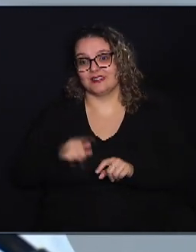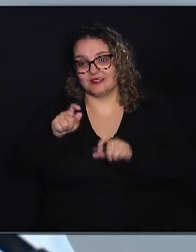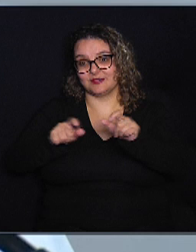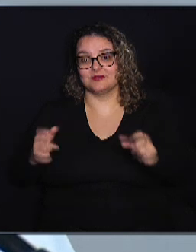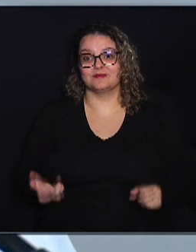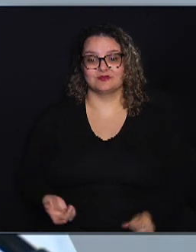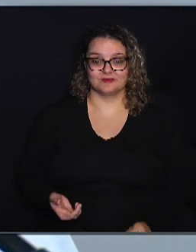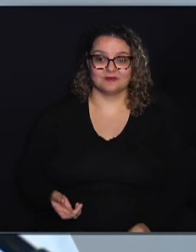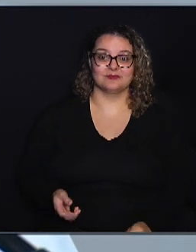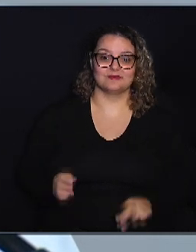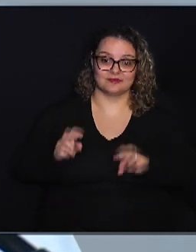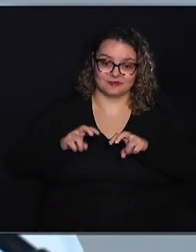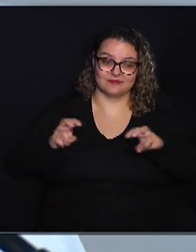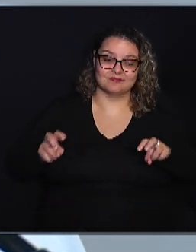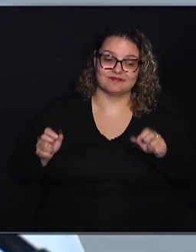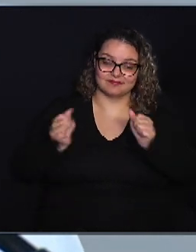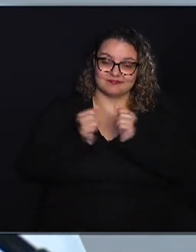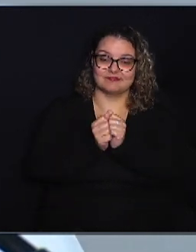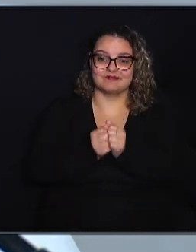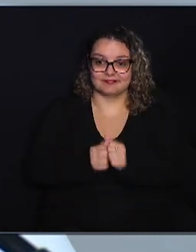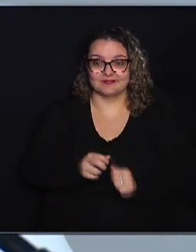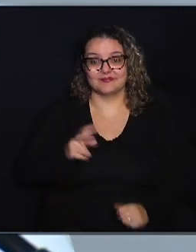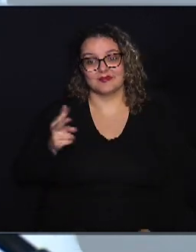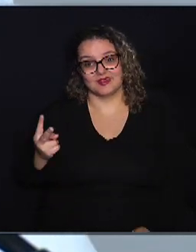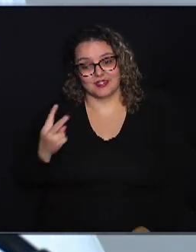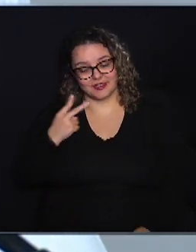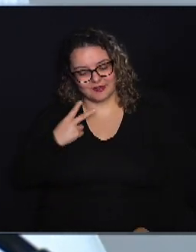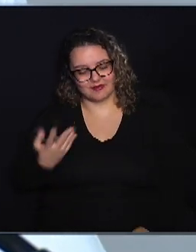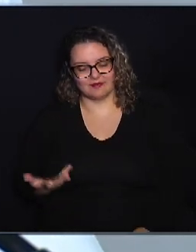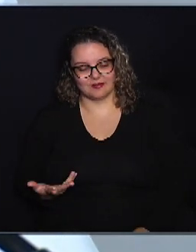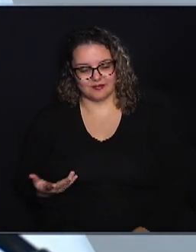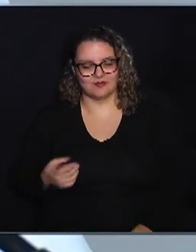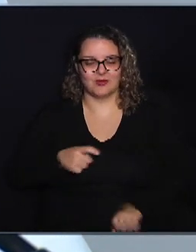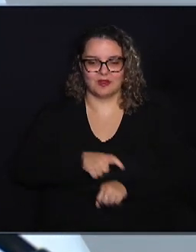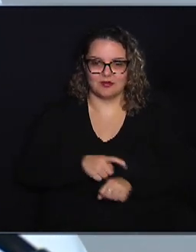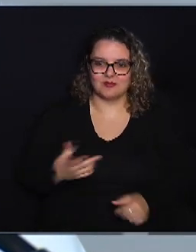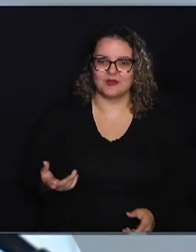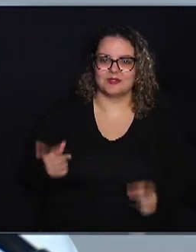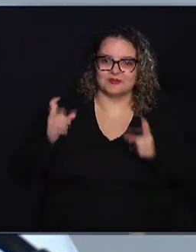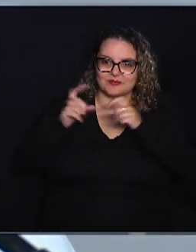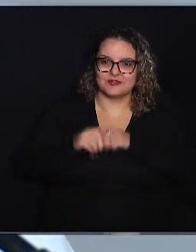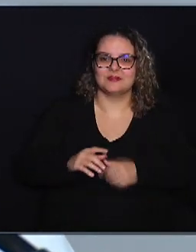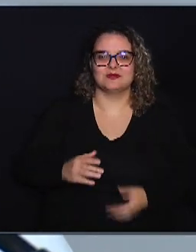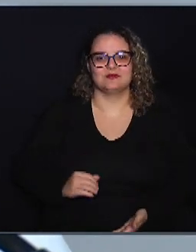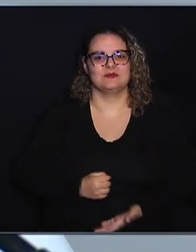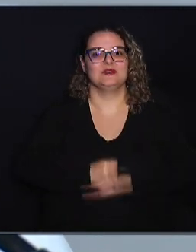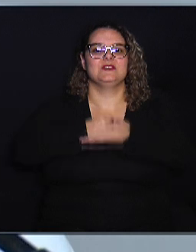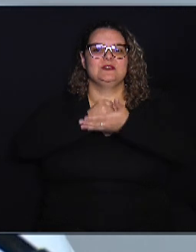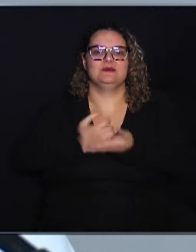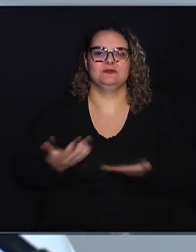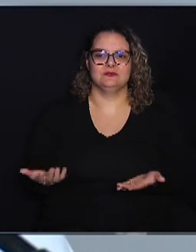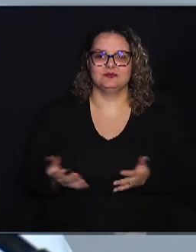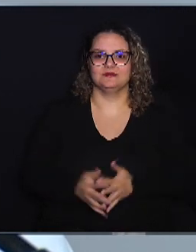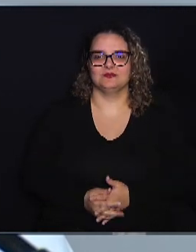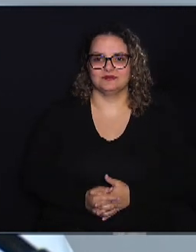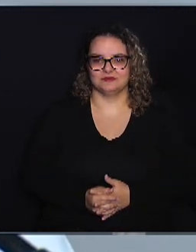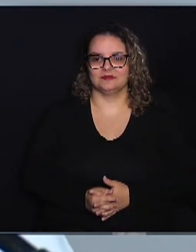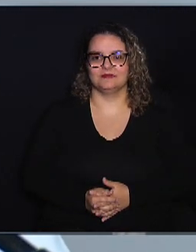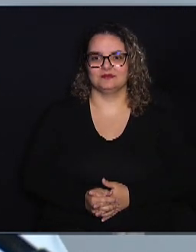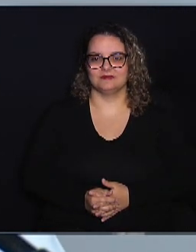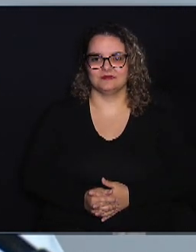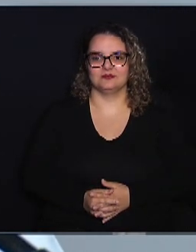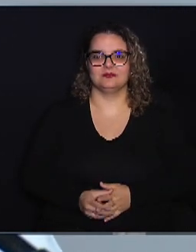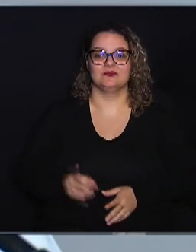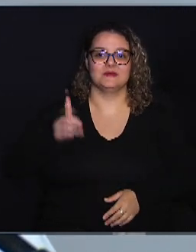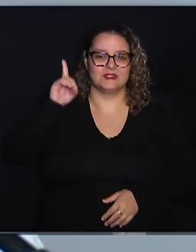aqui sentado com a gente aqui, que numa situação difícil que eu fiquei na vida, aí me tirou da lama, entendeu? Sem citar nome. Então, Deus